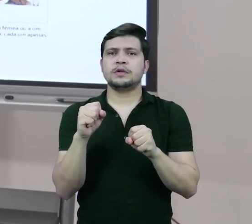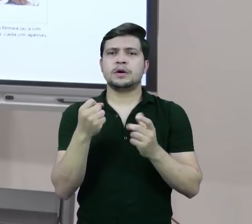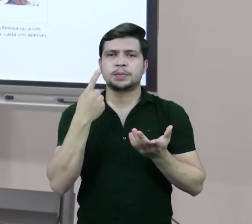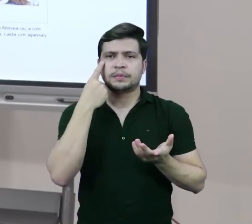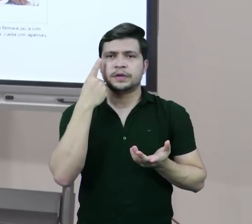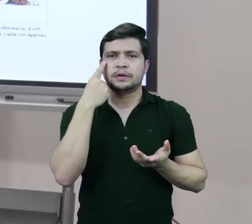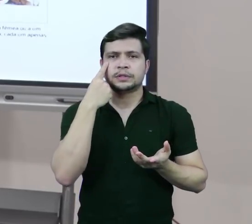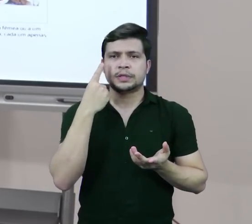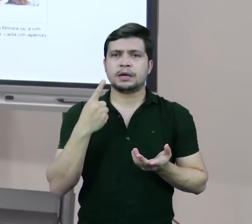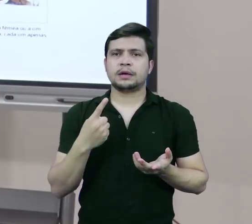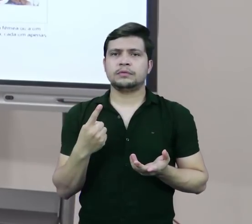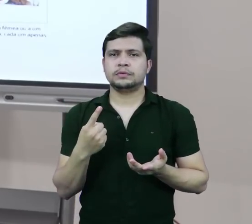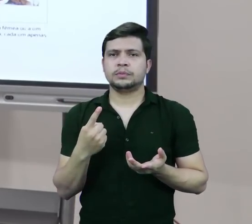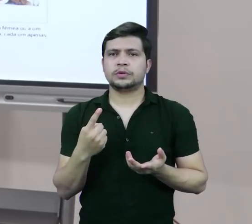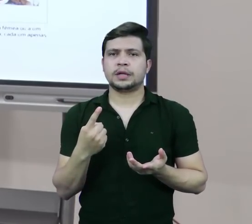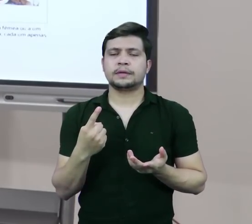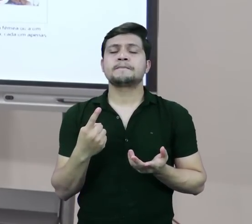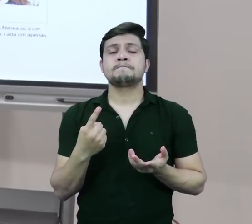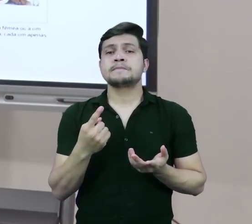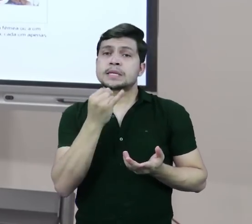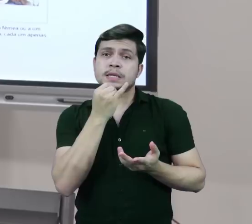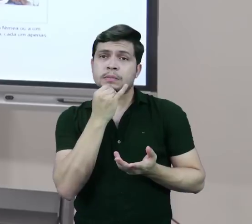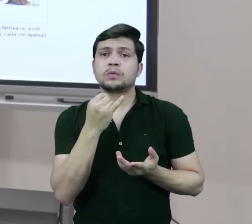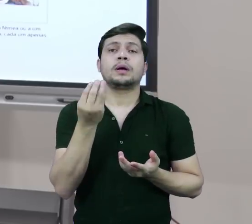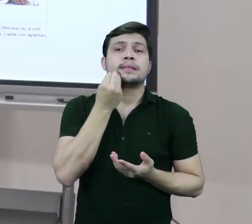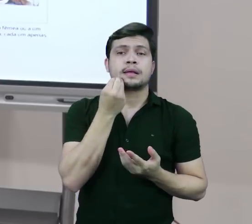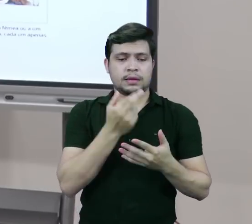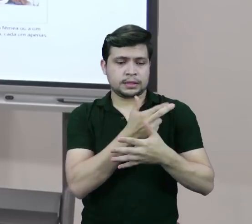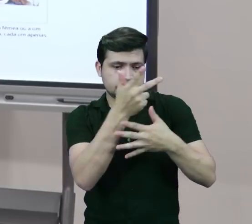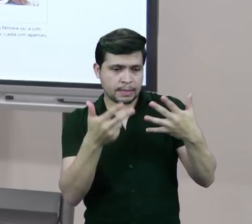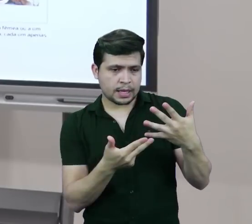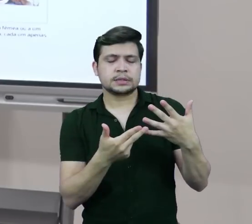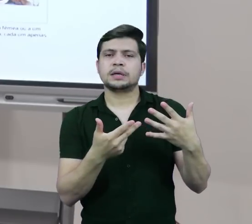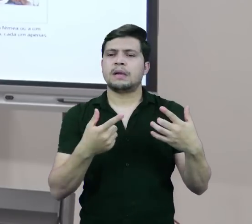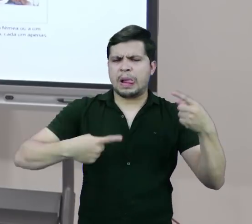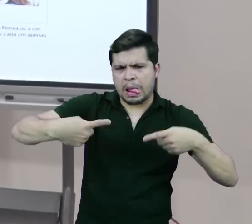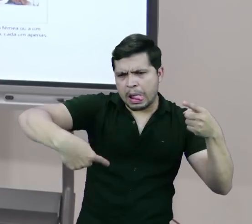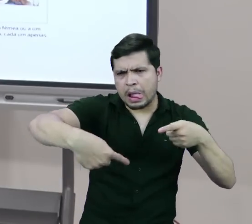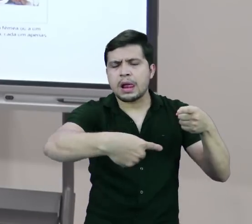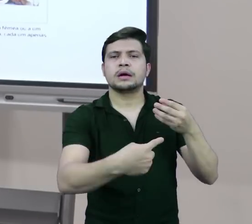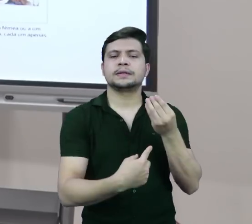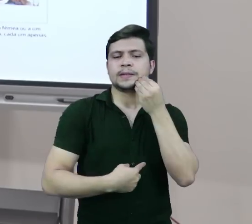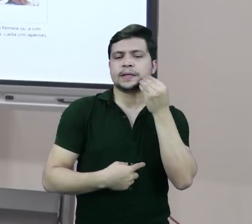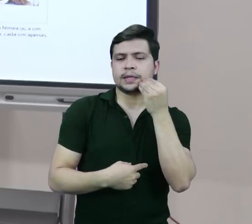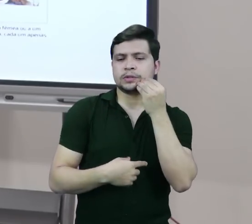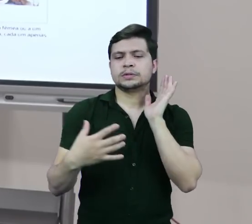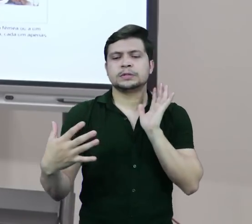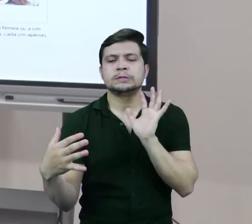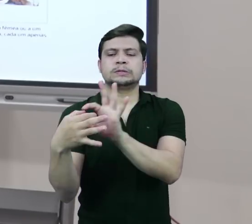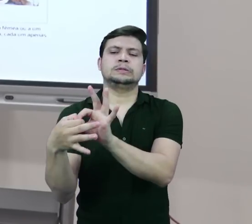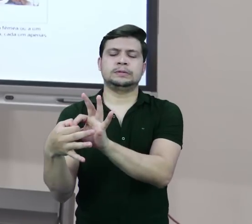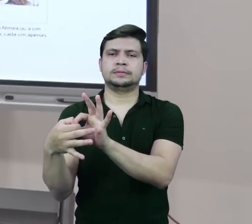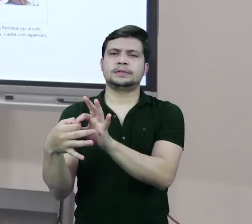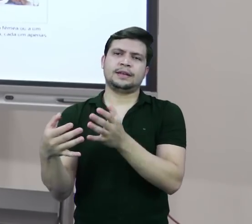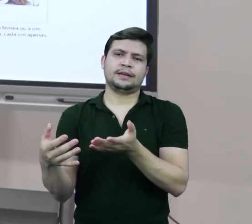competição pelo parceiro, pela parceira sexual, né? Em busca do acasalamento, né? Então há muito essa competição também,